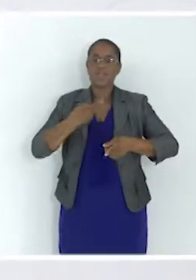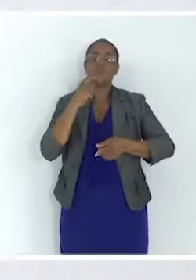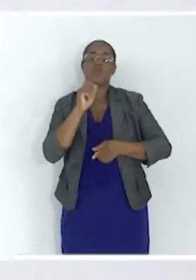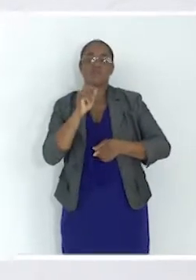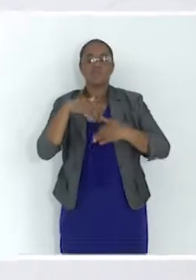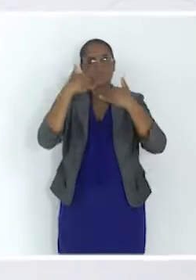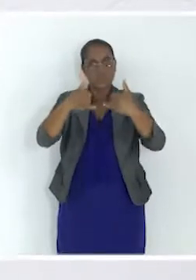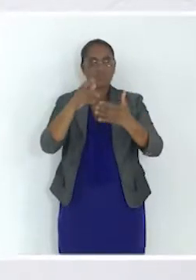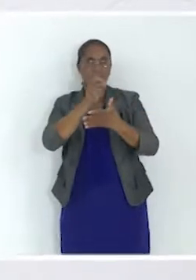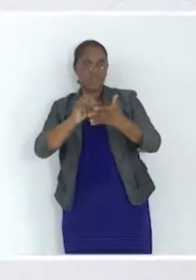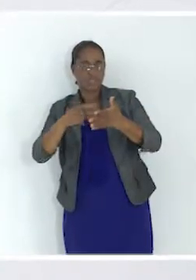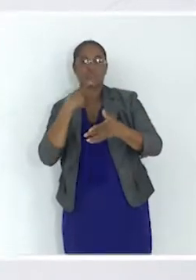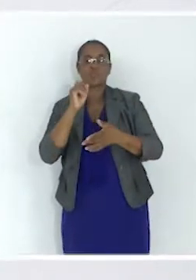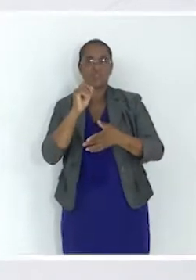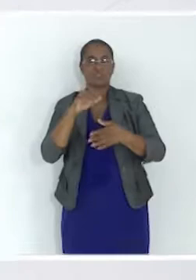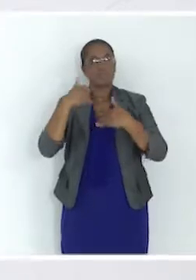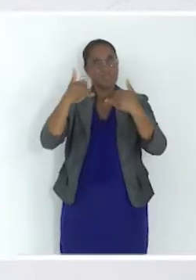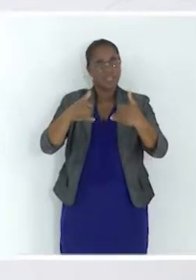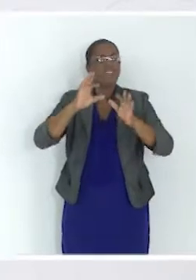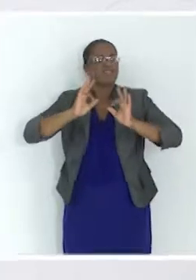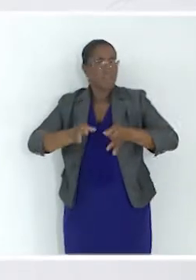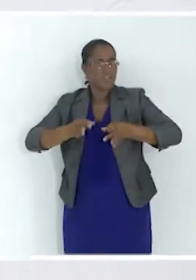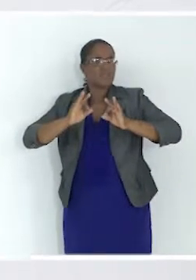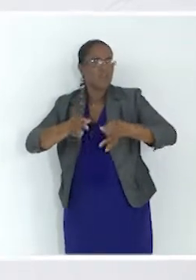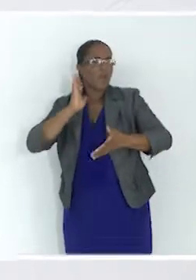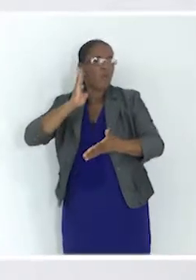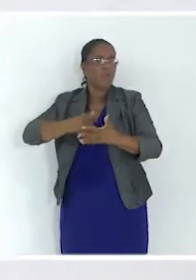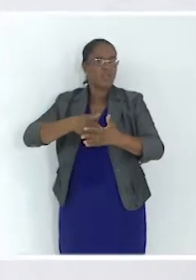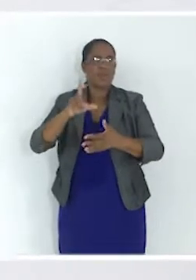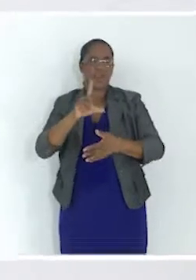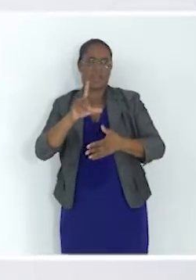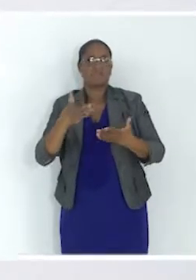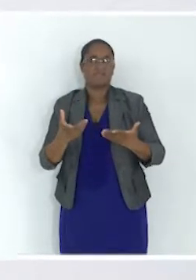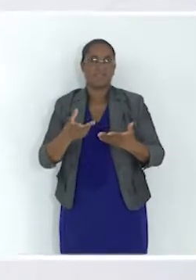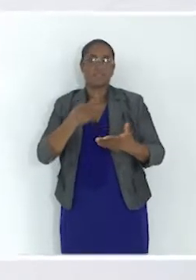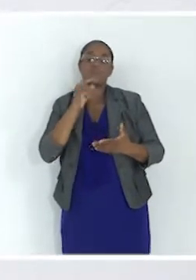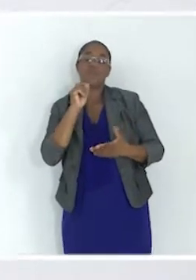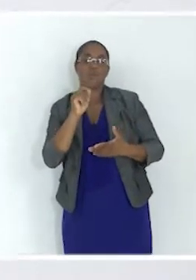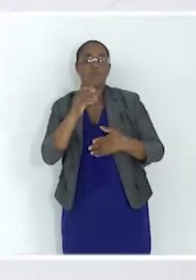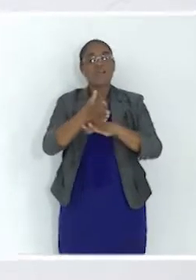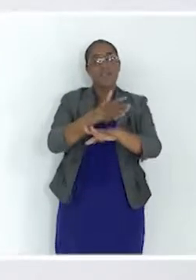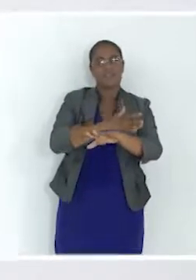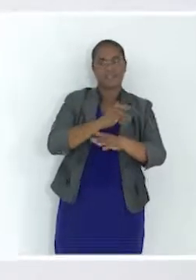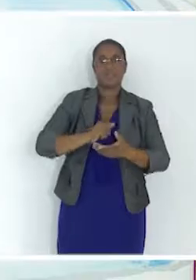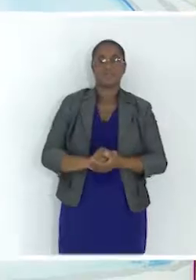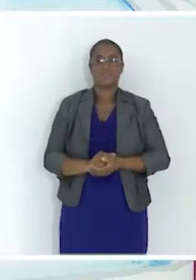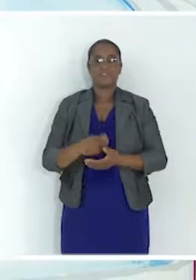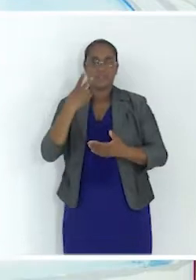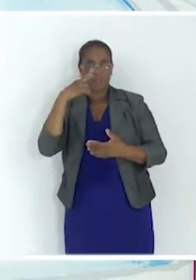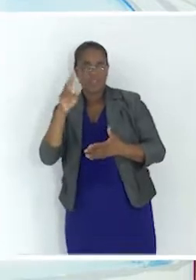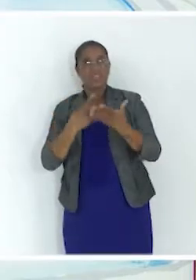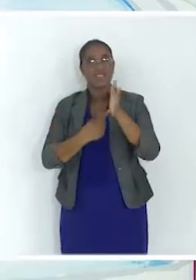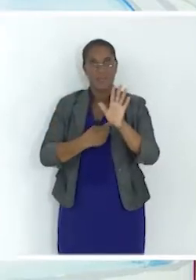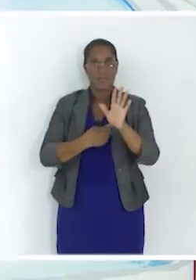sempre com a última letra do nome anterior. Vamos ver o exemplo? Muito bem. Temos aqui